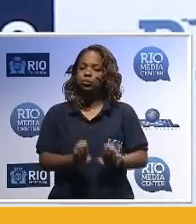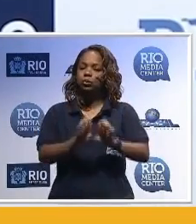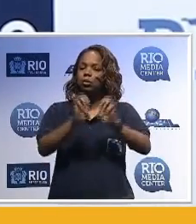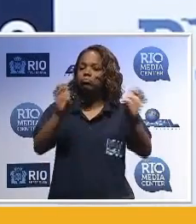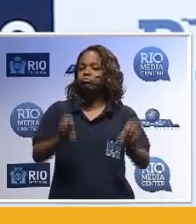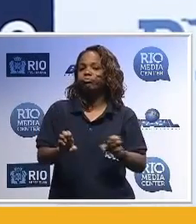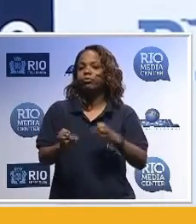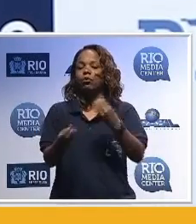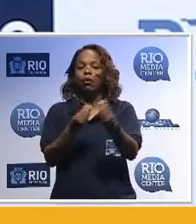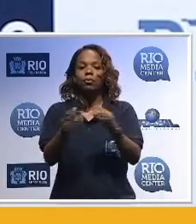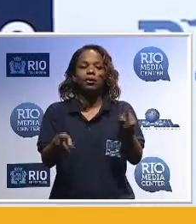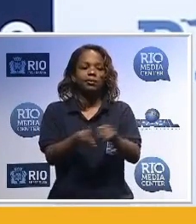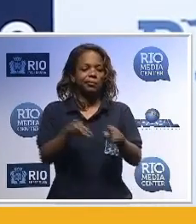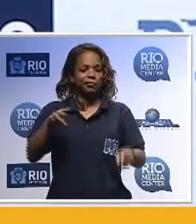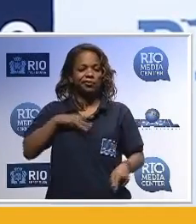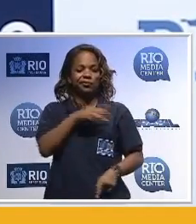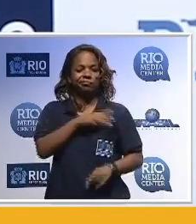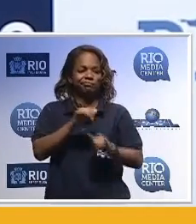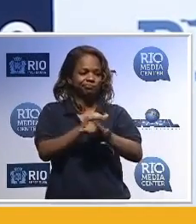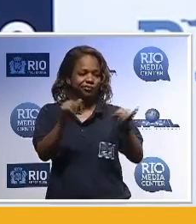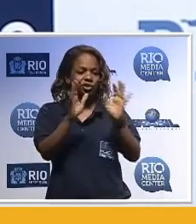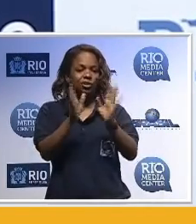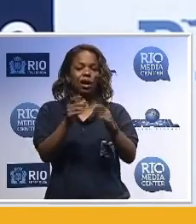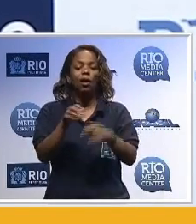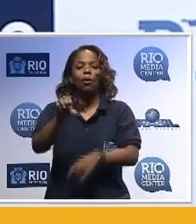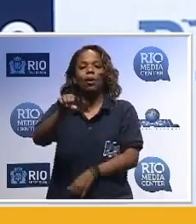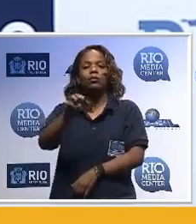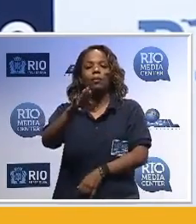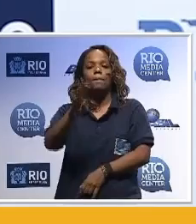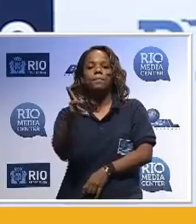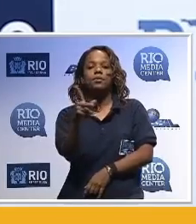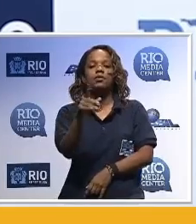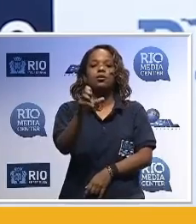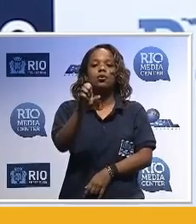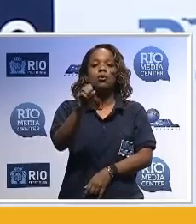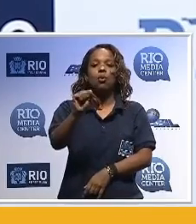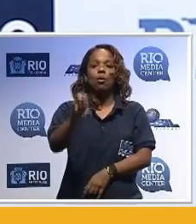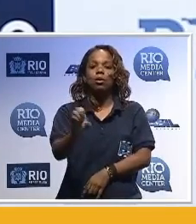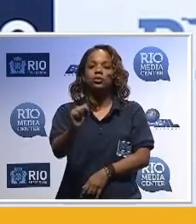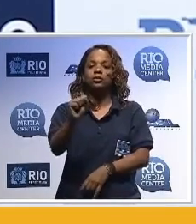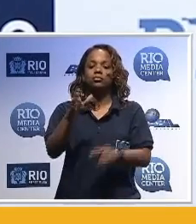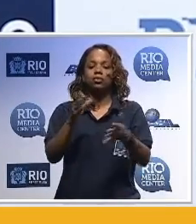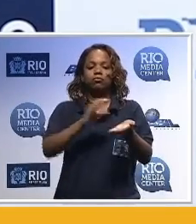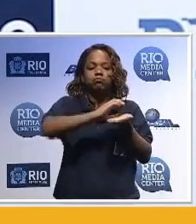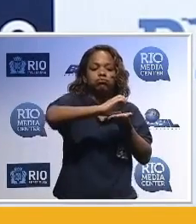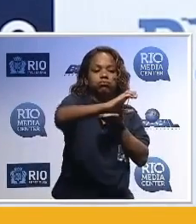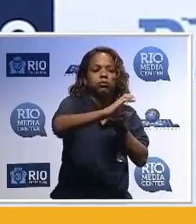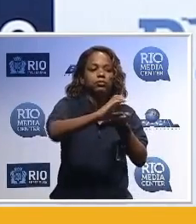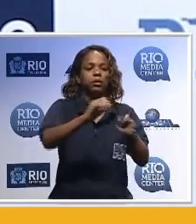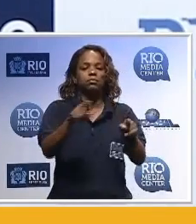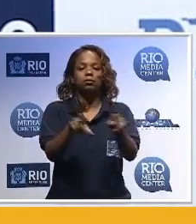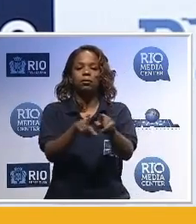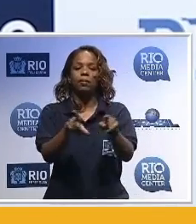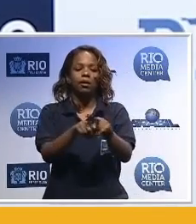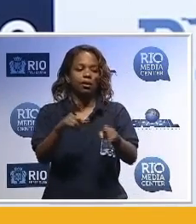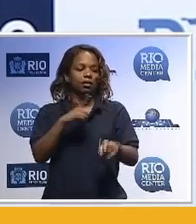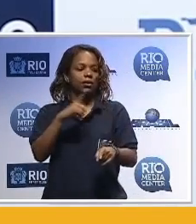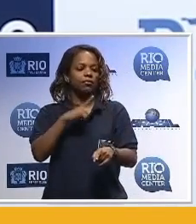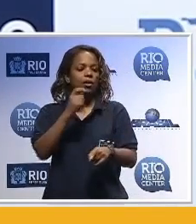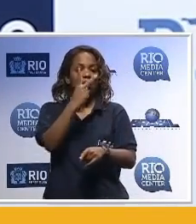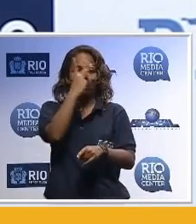ministro colocou aqui, né? Que nós temos quase 9 bilhões de investimento em infraestrutura, todos seguindo